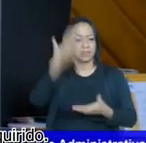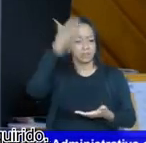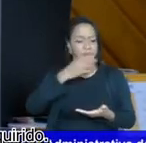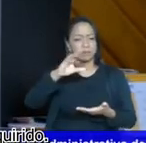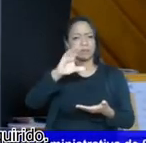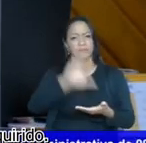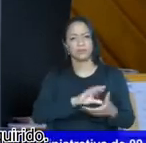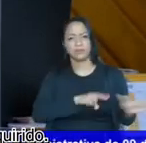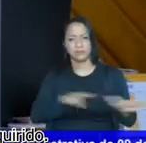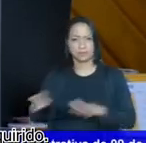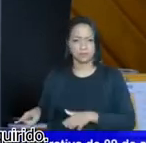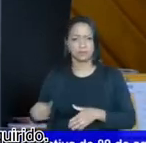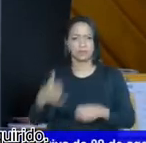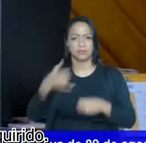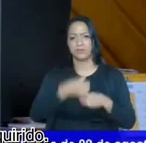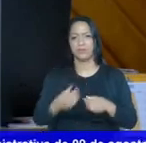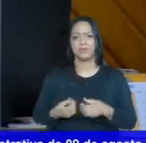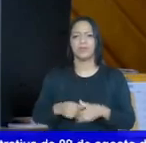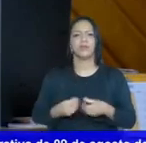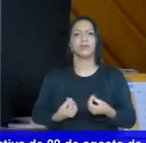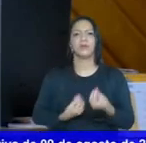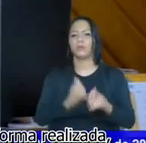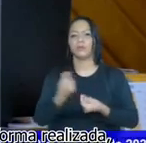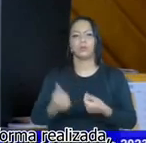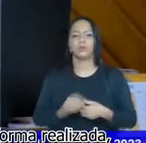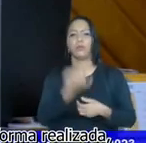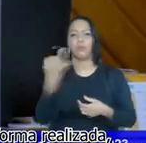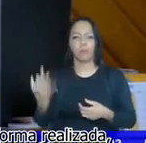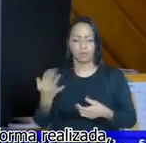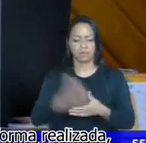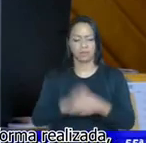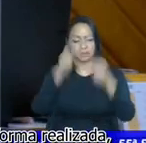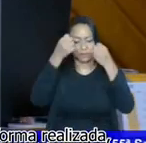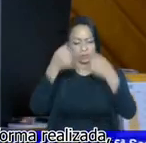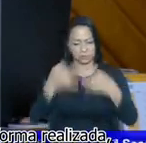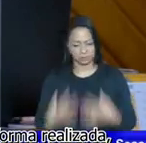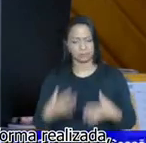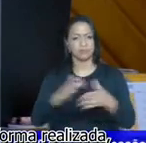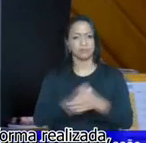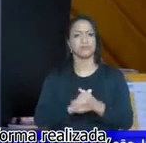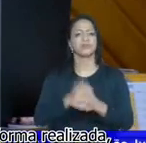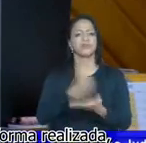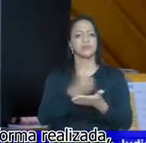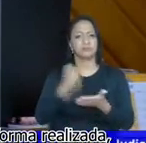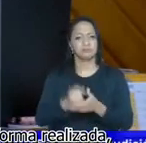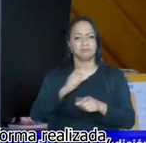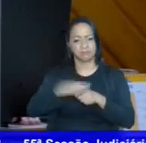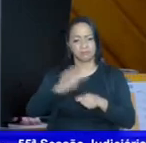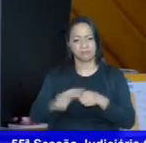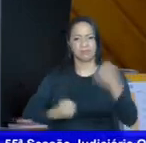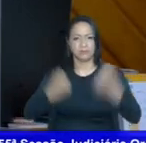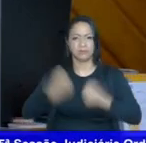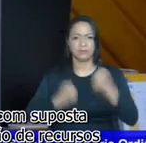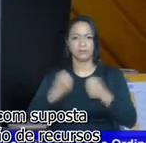semanalmente o valor e o volume adquirido. Saliento que a contratação genérica de locação de veículo, na forma